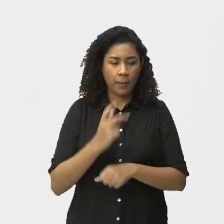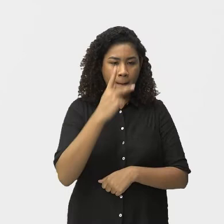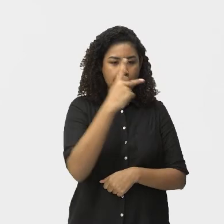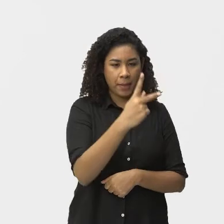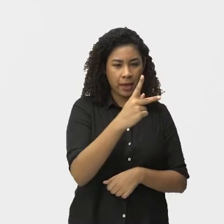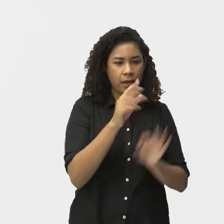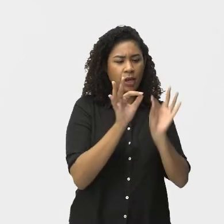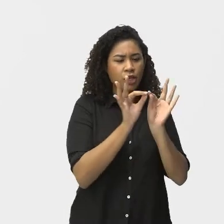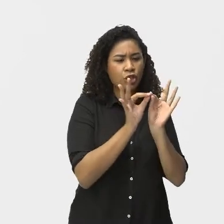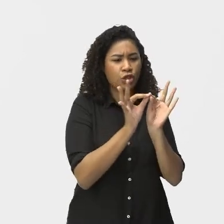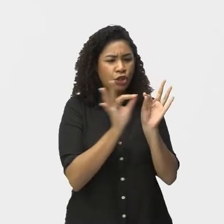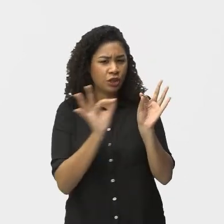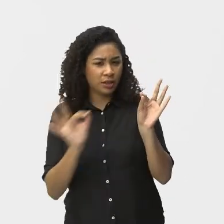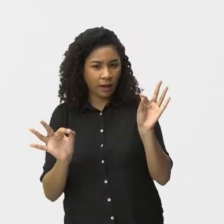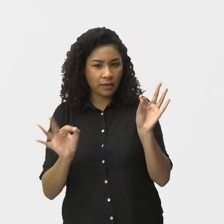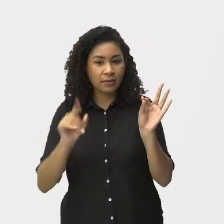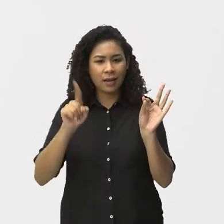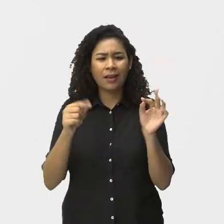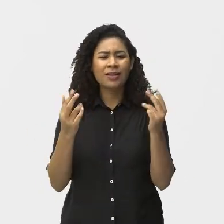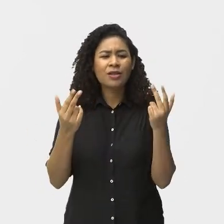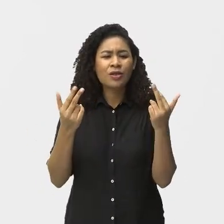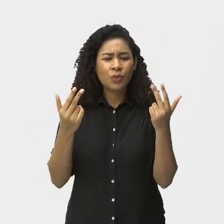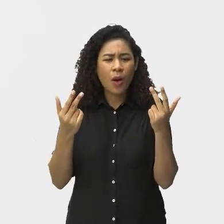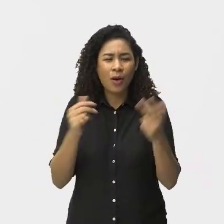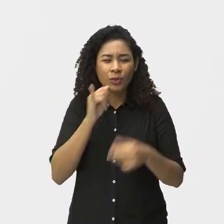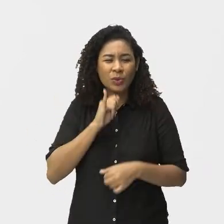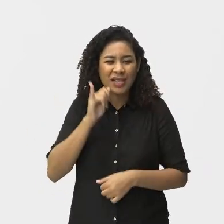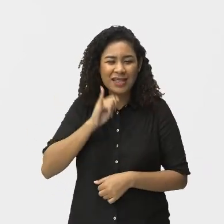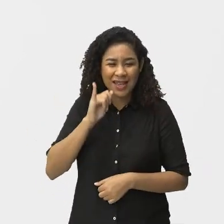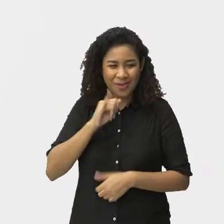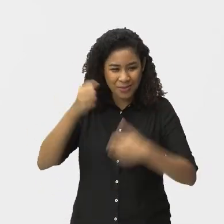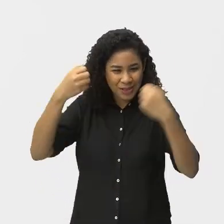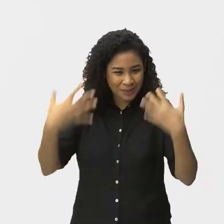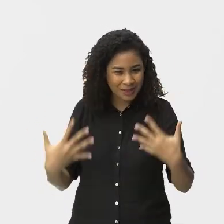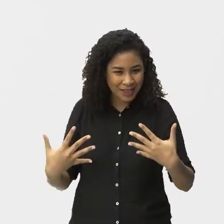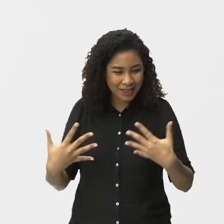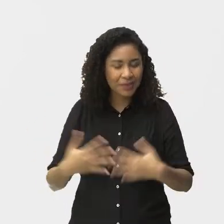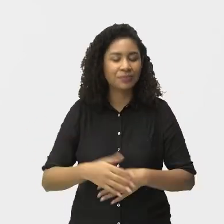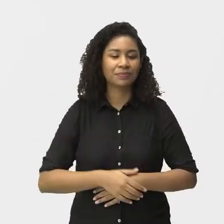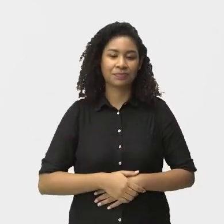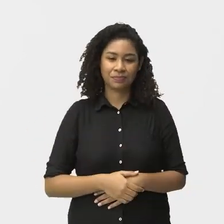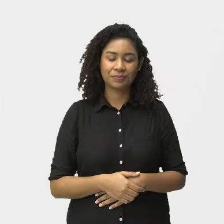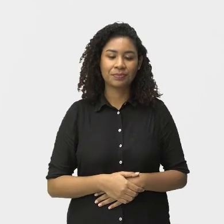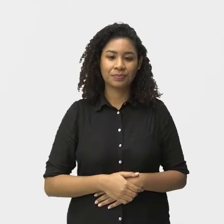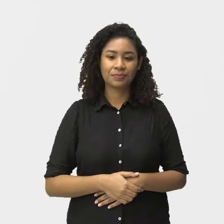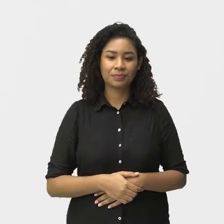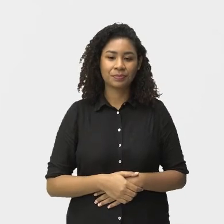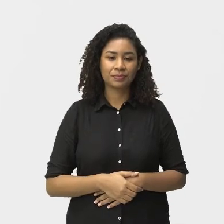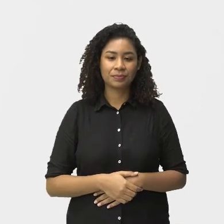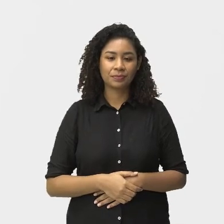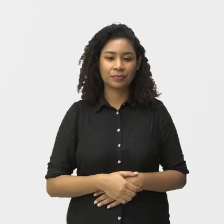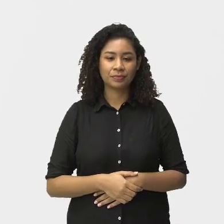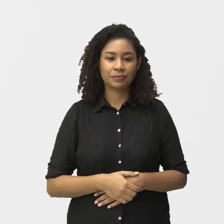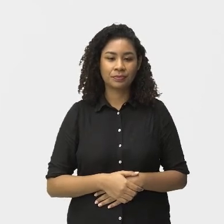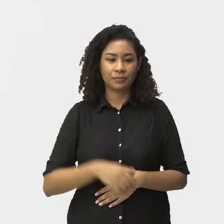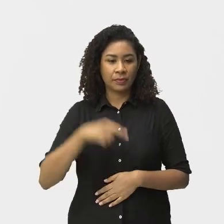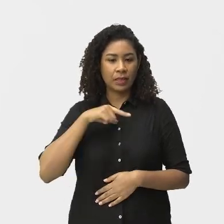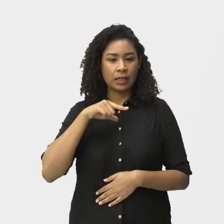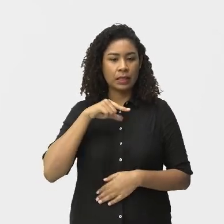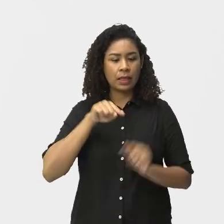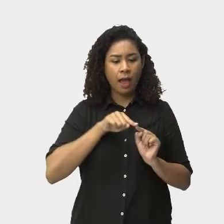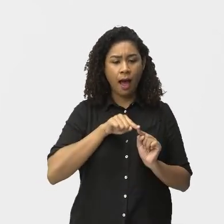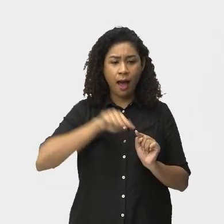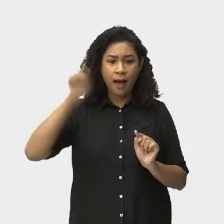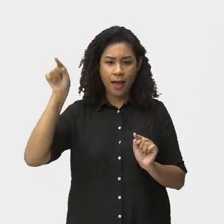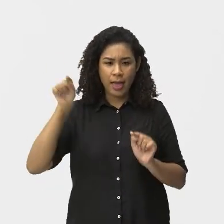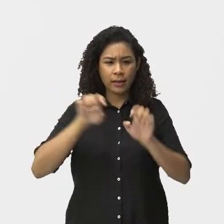que é o mesmo ponto que foi dado, né, no exemplo que eu dei para vocês, né, a reta de equação. Então nós temos agora